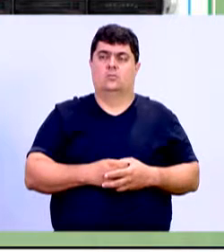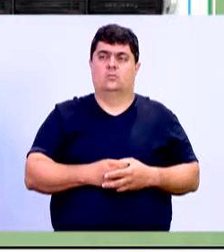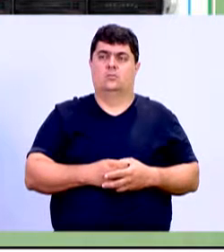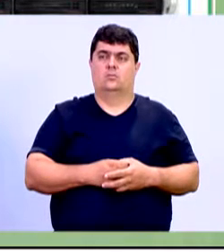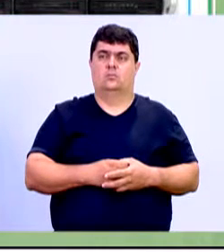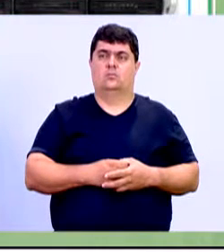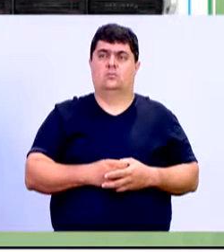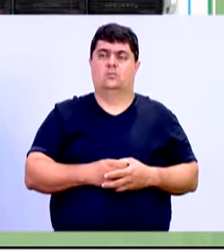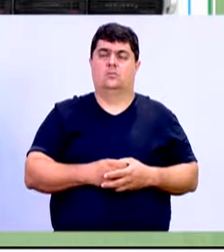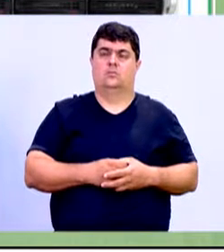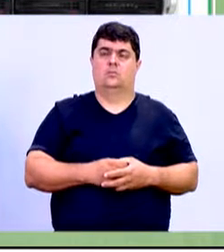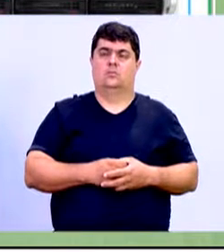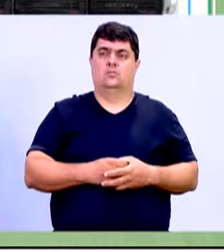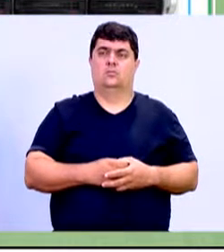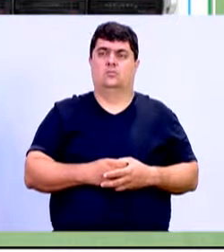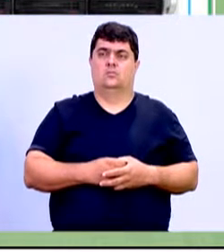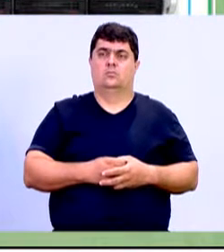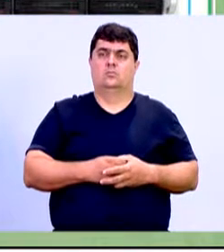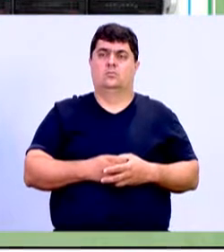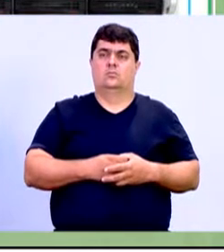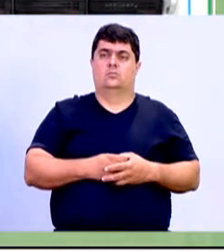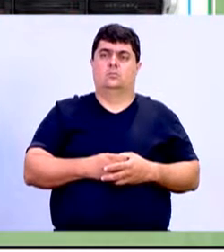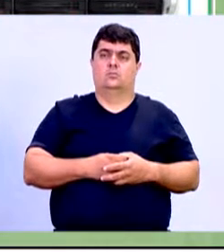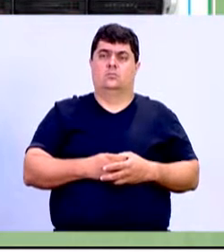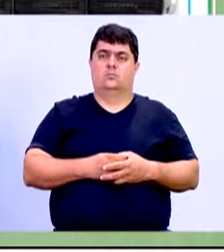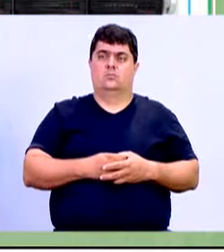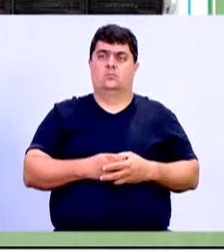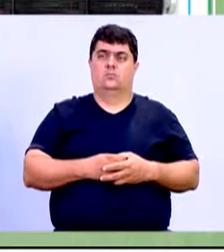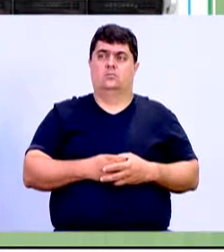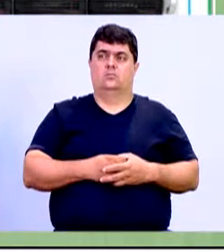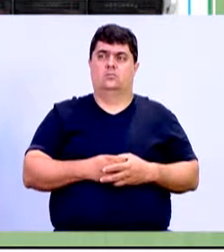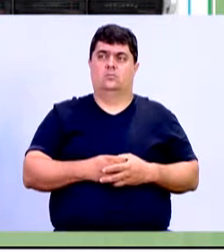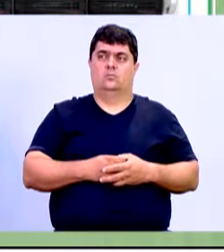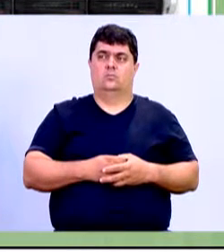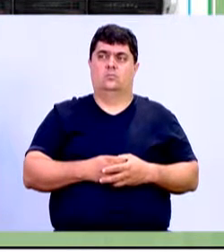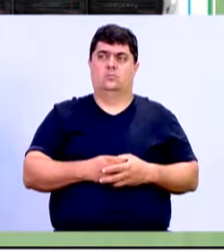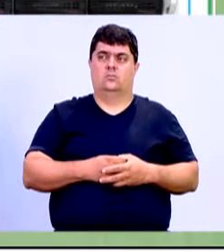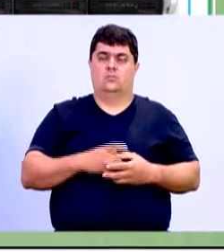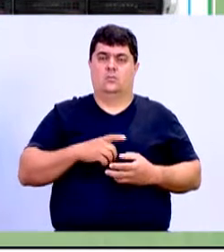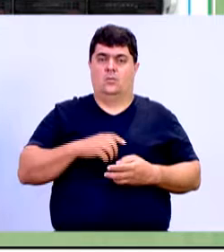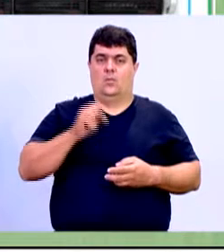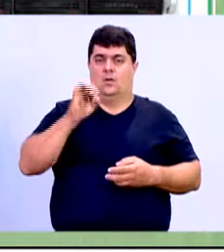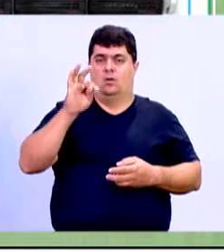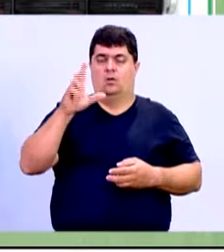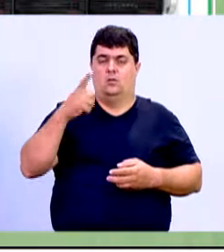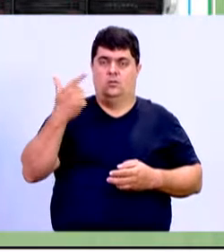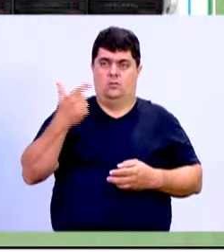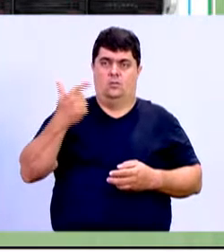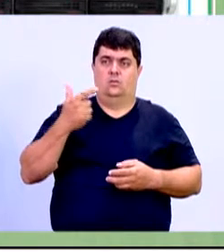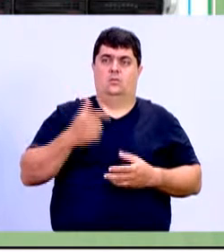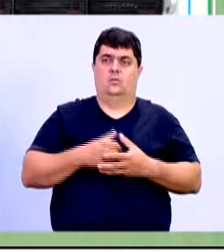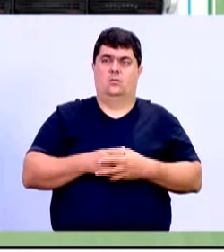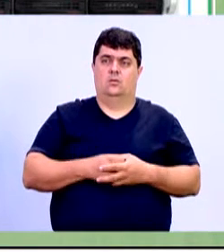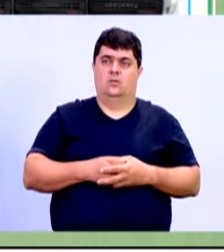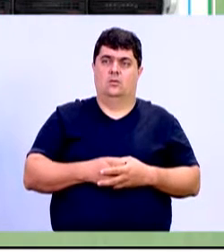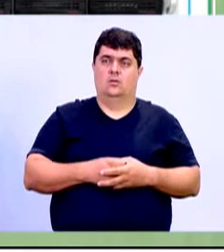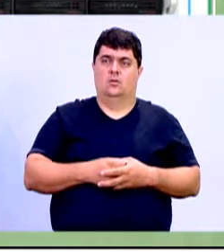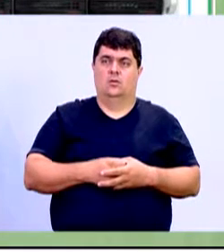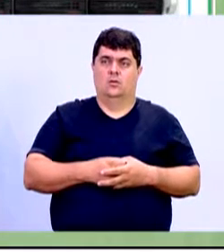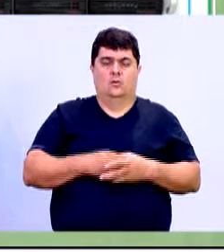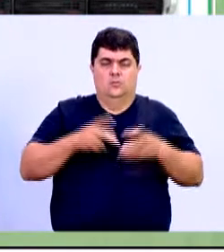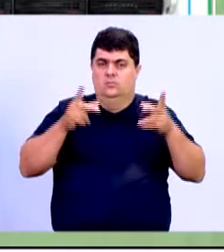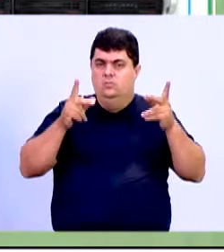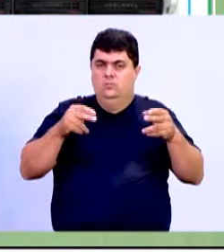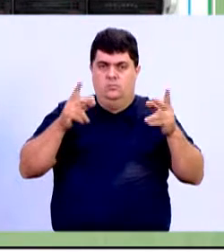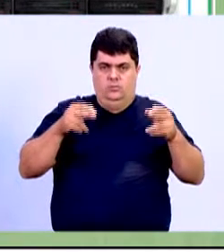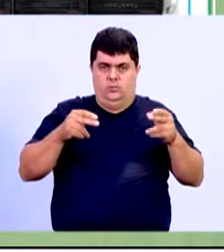Tá? Esse aqui é o diagrama, o dimensionamento do Site 2. Tá? E aí é muito